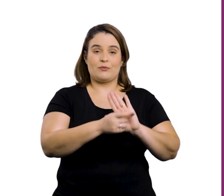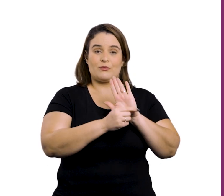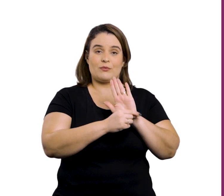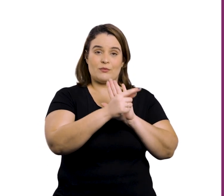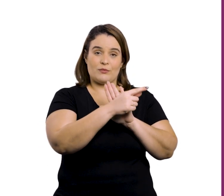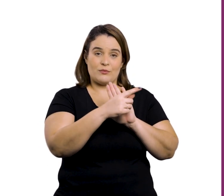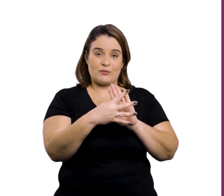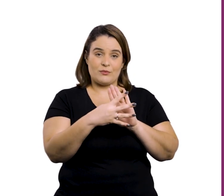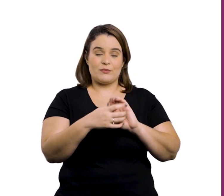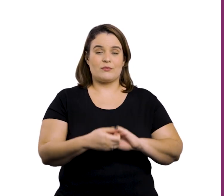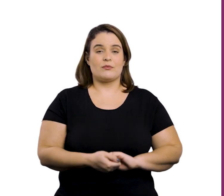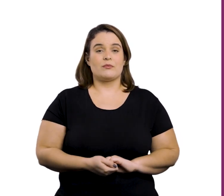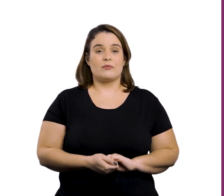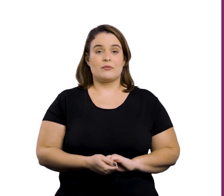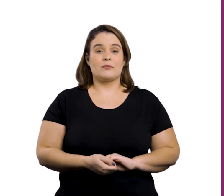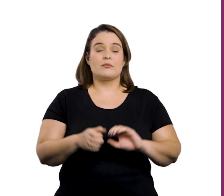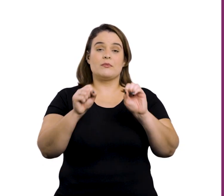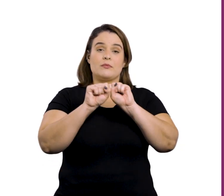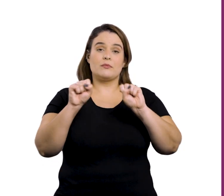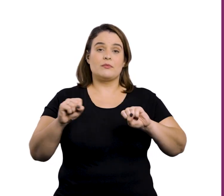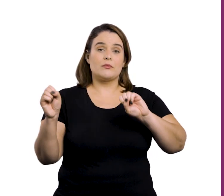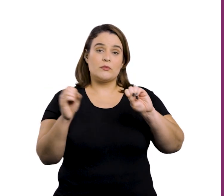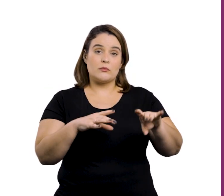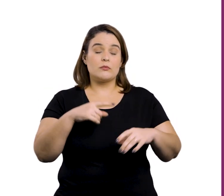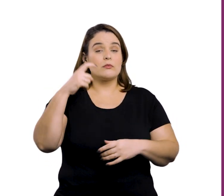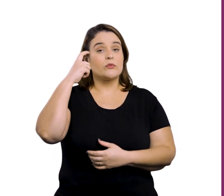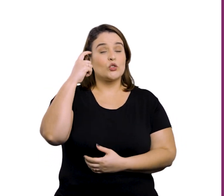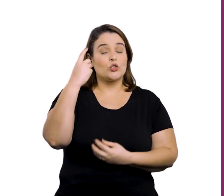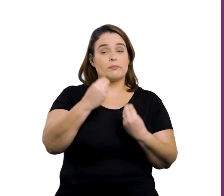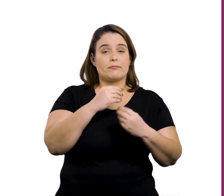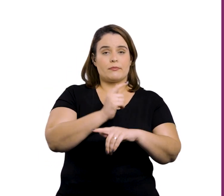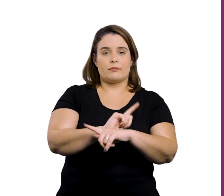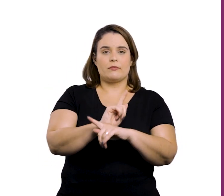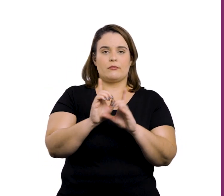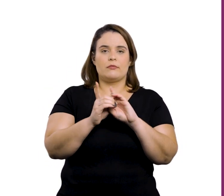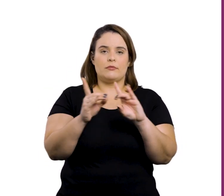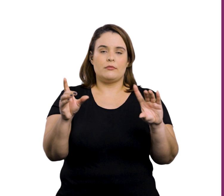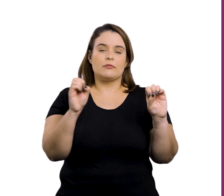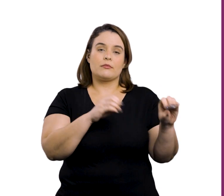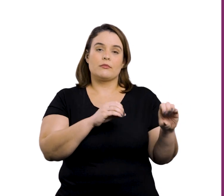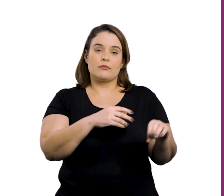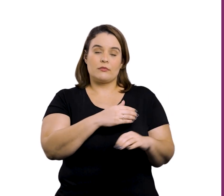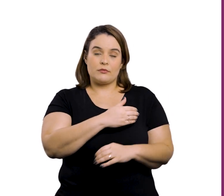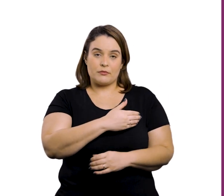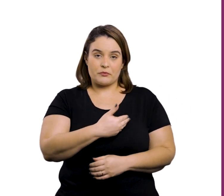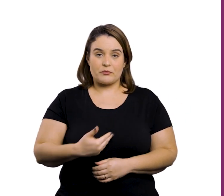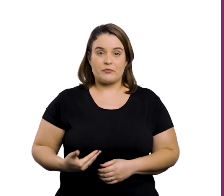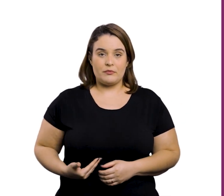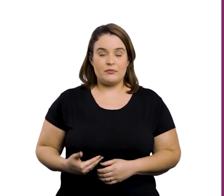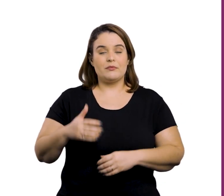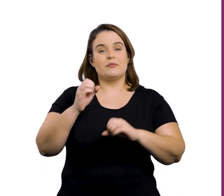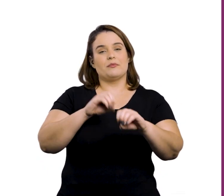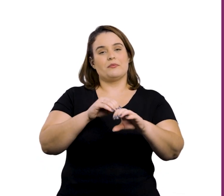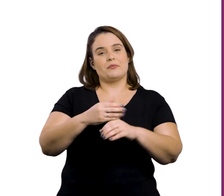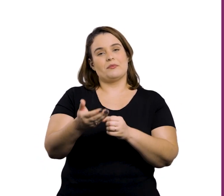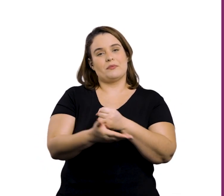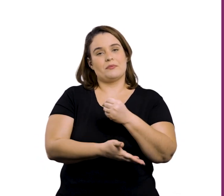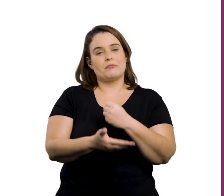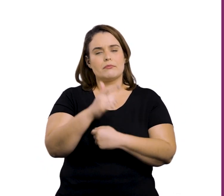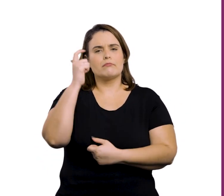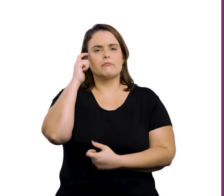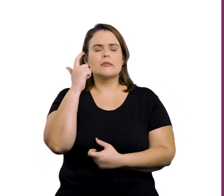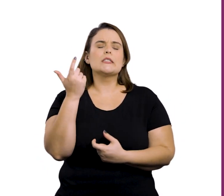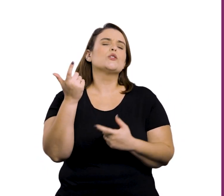Artigo 14. Os sistemas de ensino definirão as normas da gestão democrática do ensino público na educação básica,